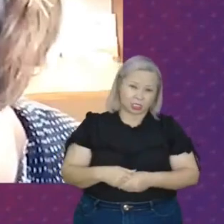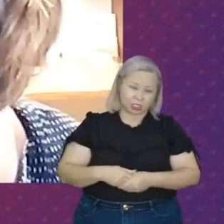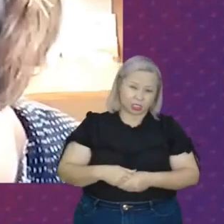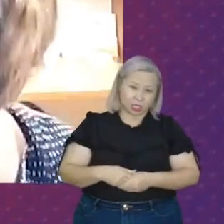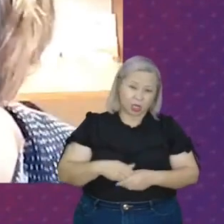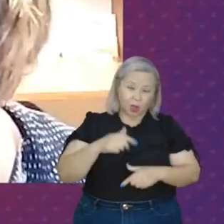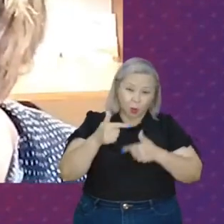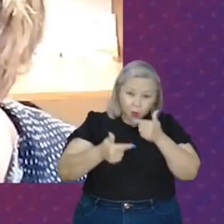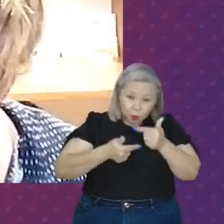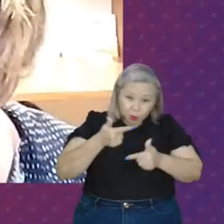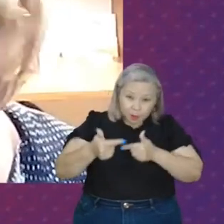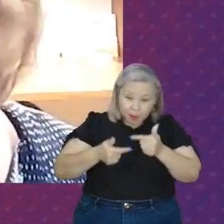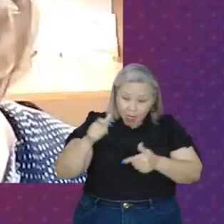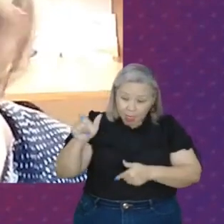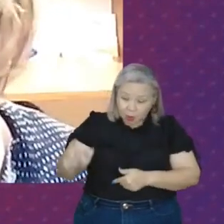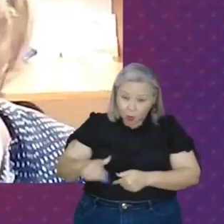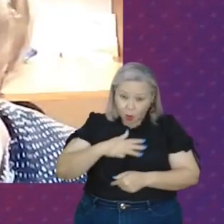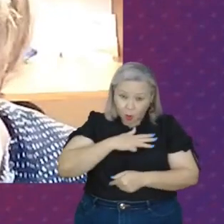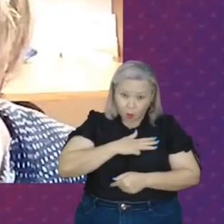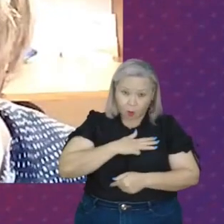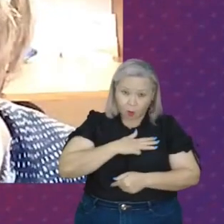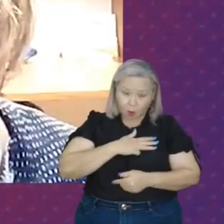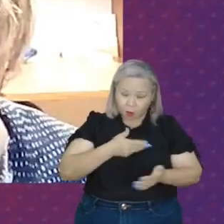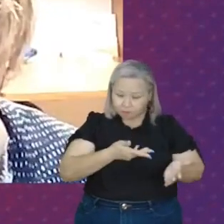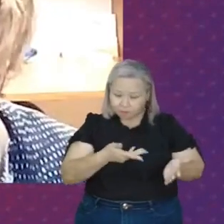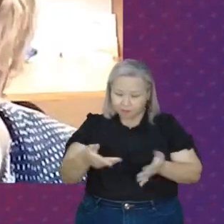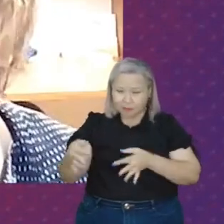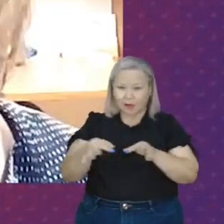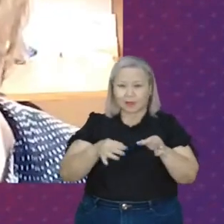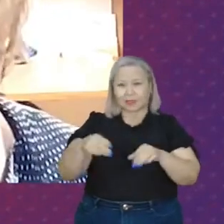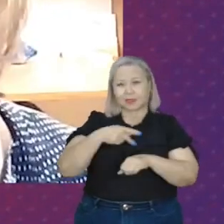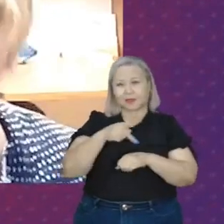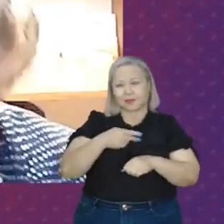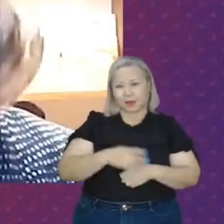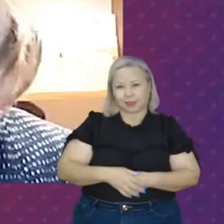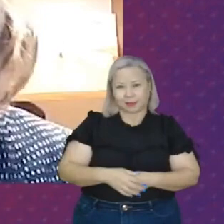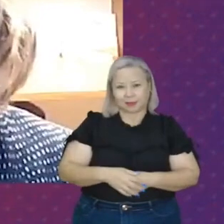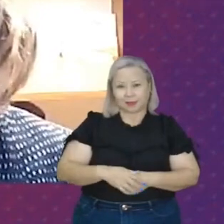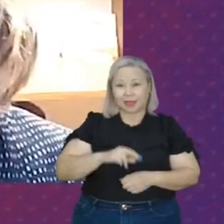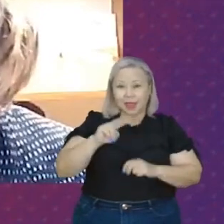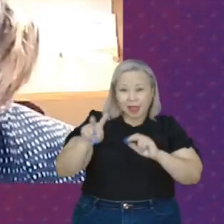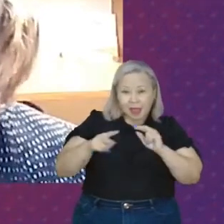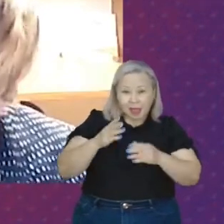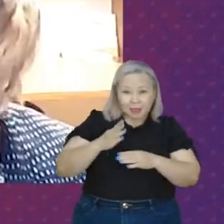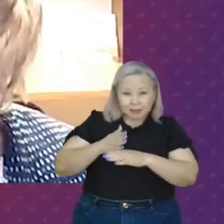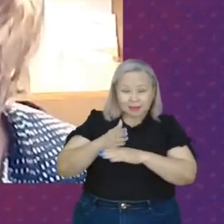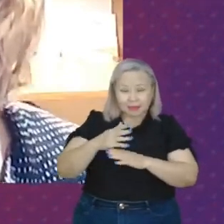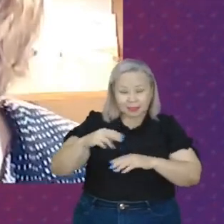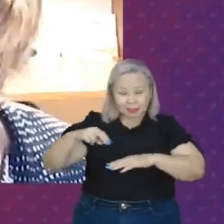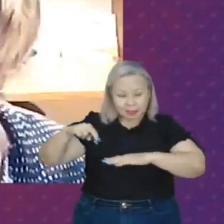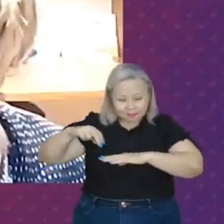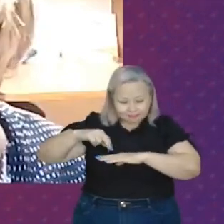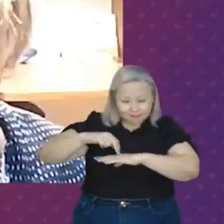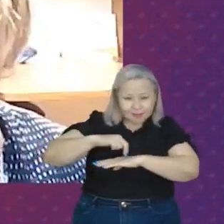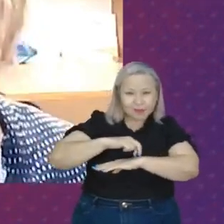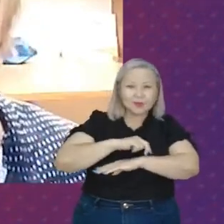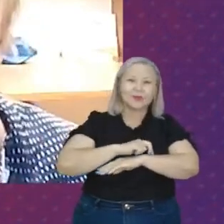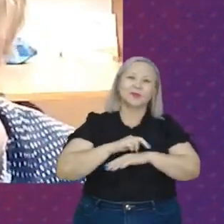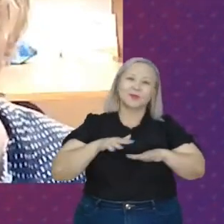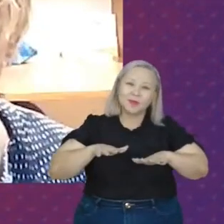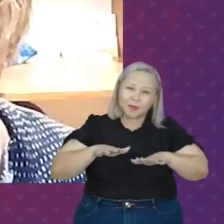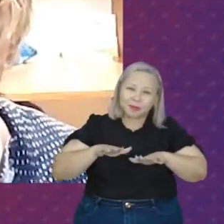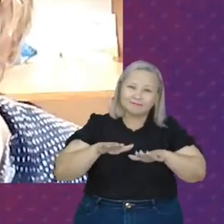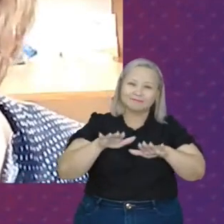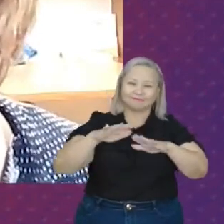primeiro operário para governar esse país. A gente subiu a rampa do Palácio do Planalto. Subiu, foi em Ciranda. Foi